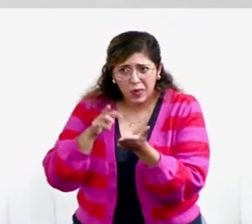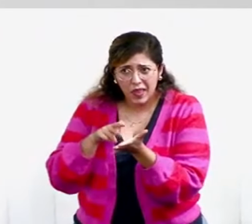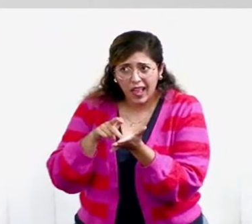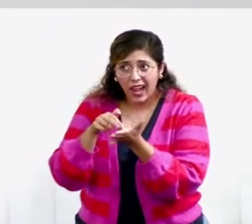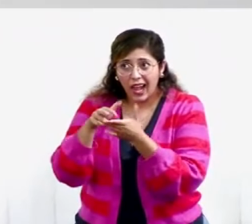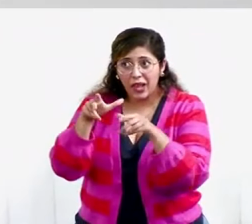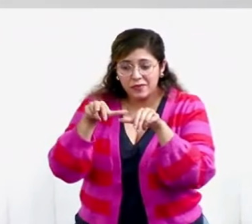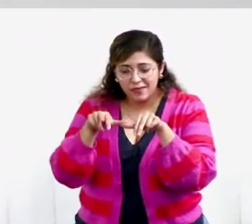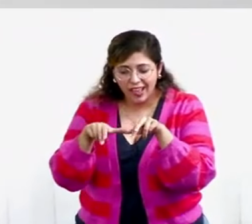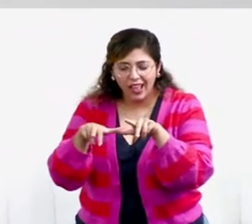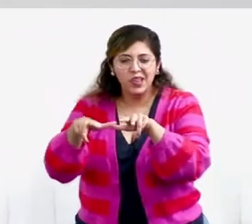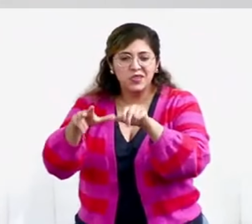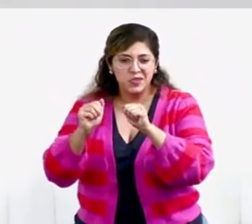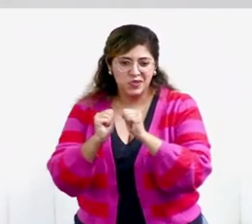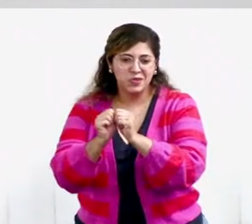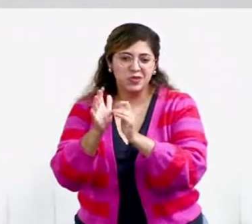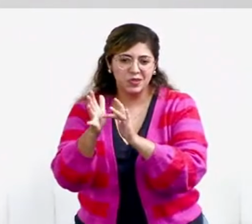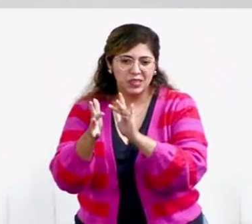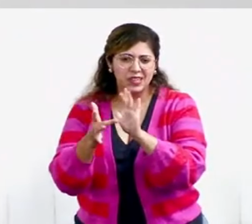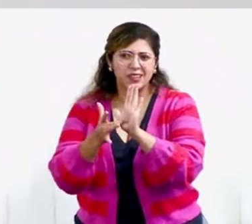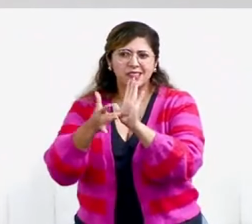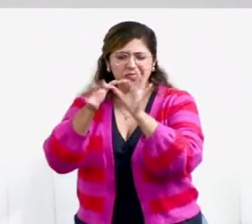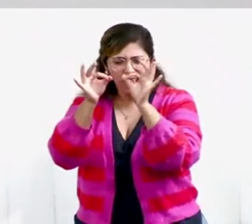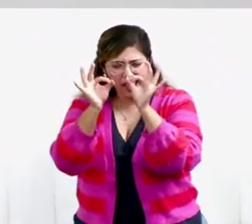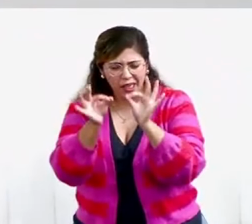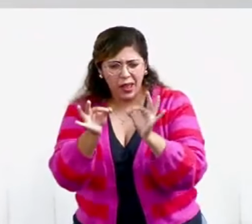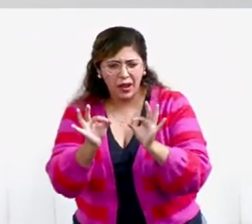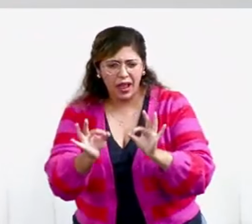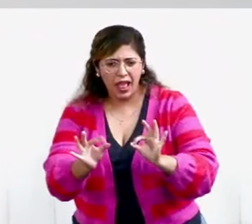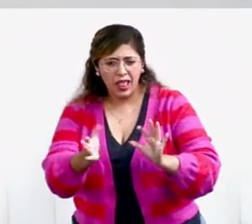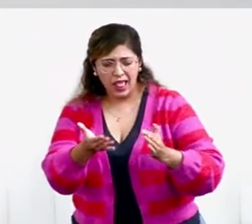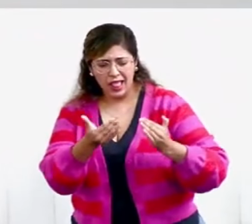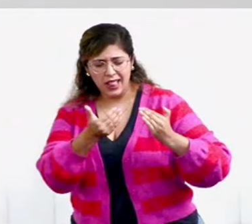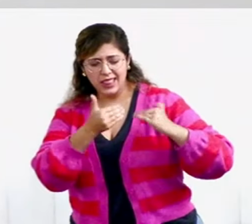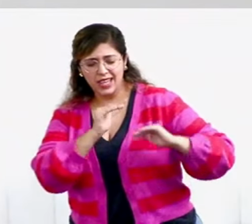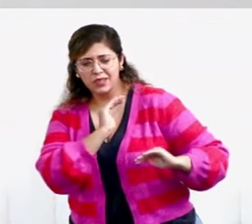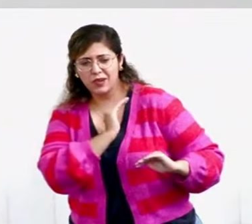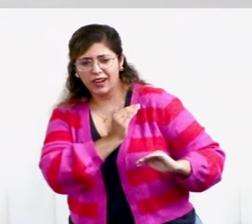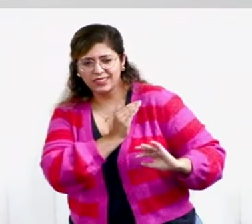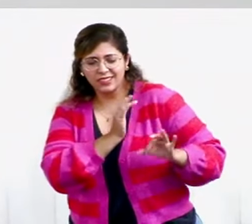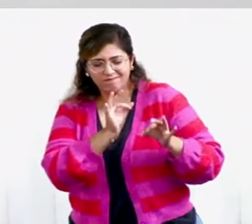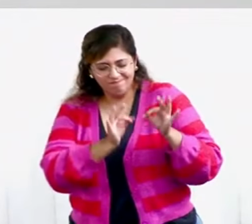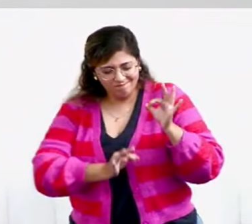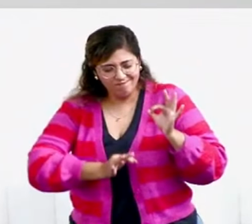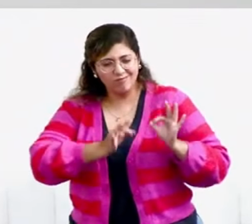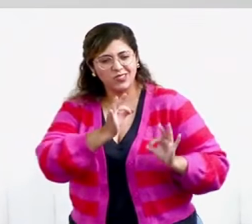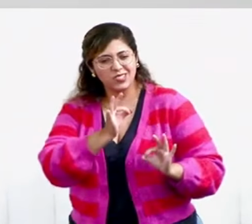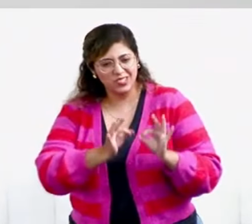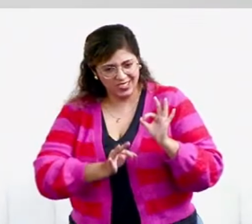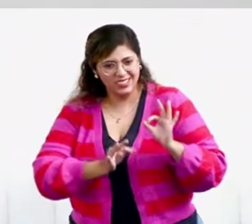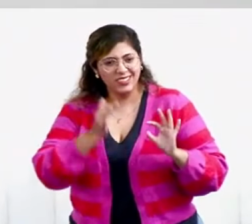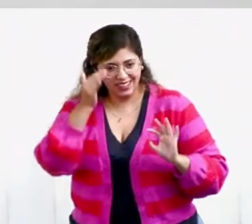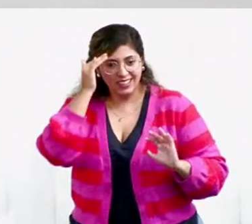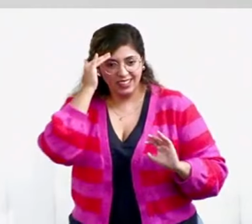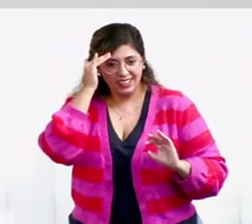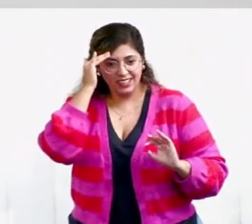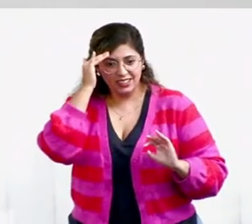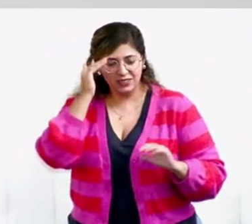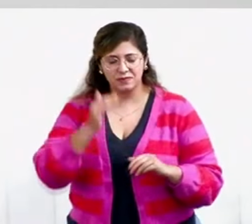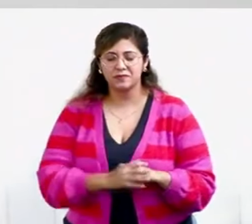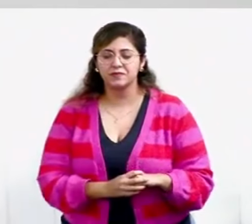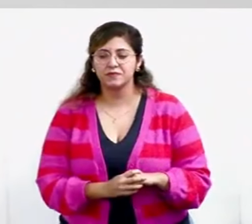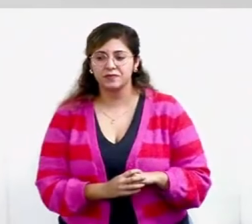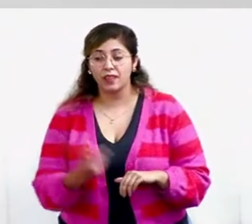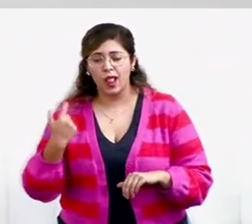e reta, porque uma justiça foi implantada no nosso coração. A retidão faz parte